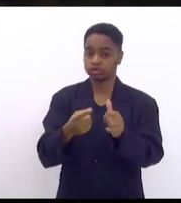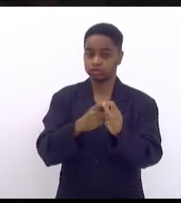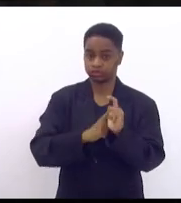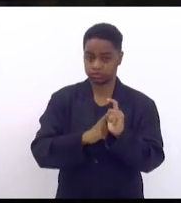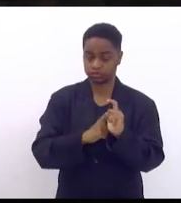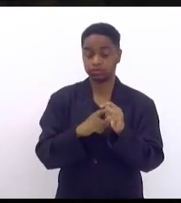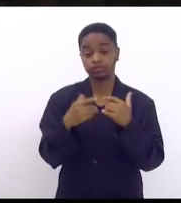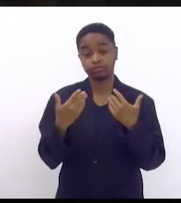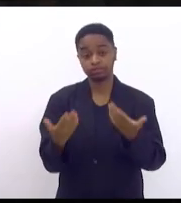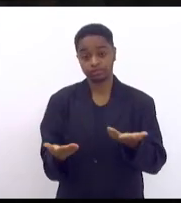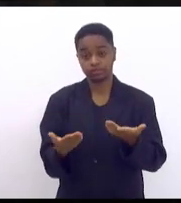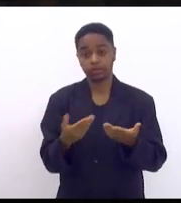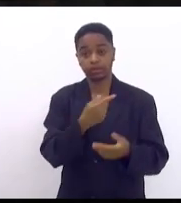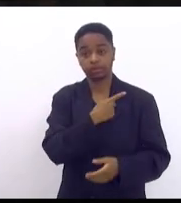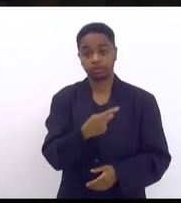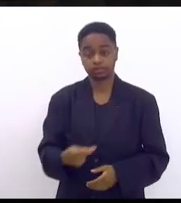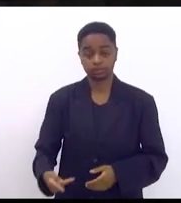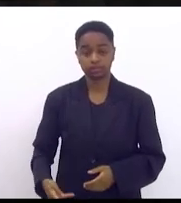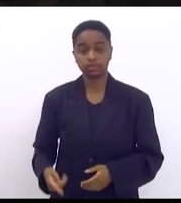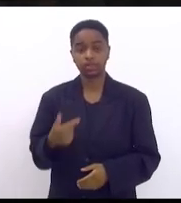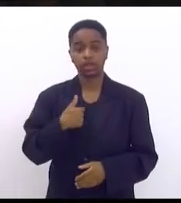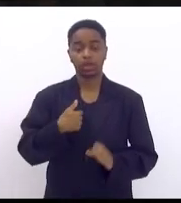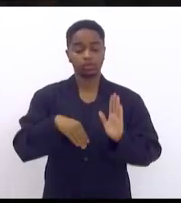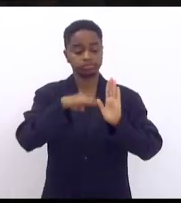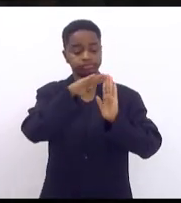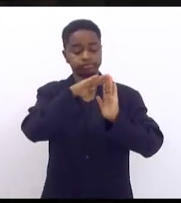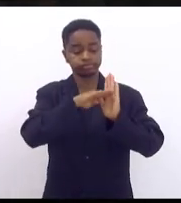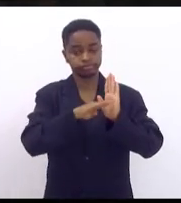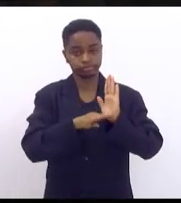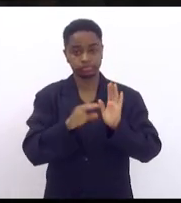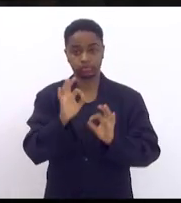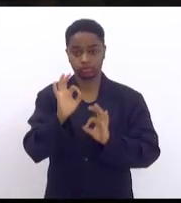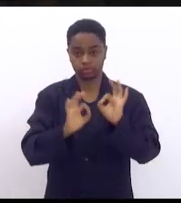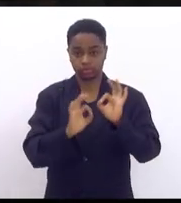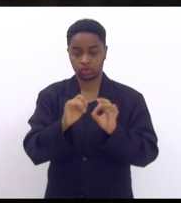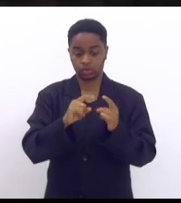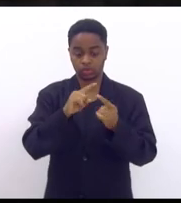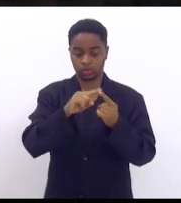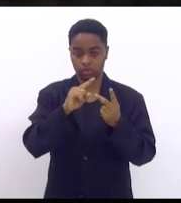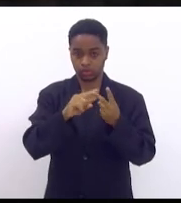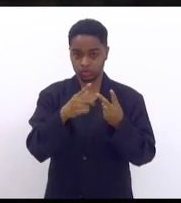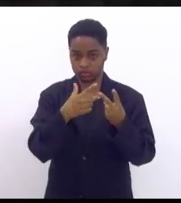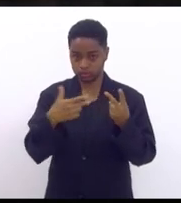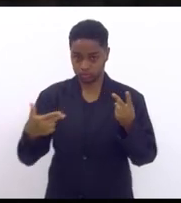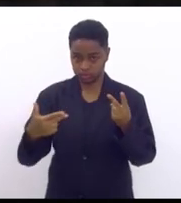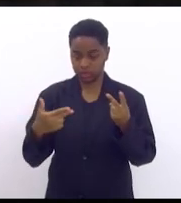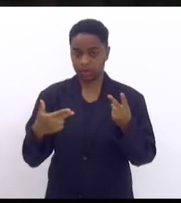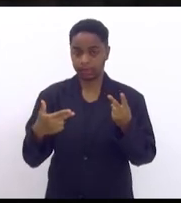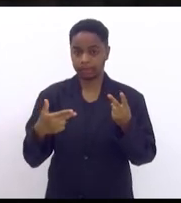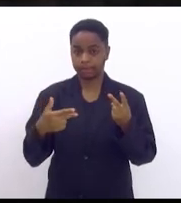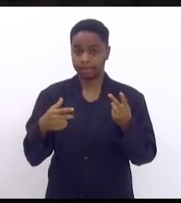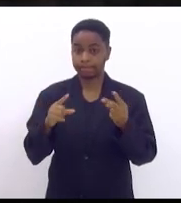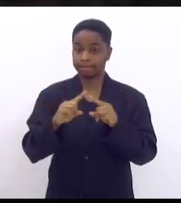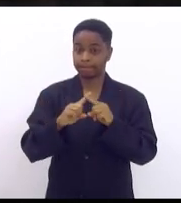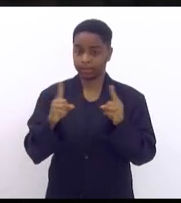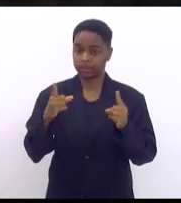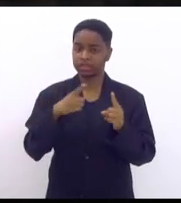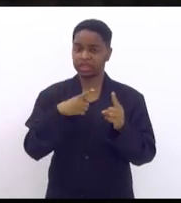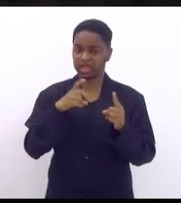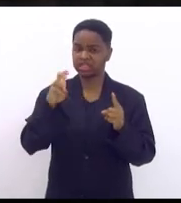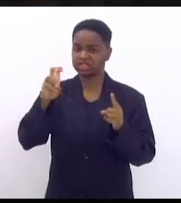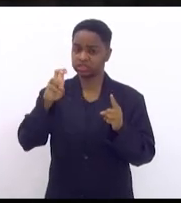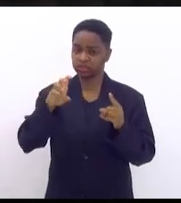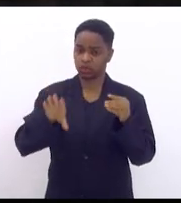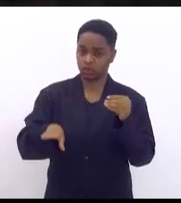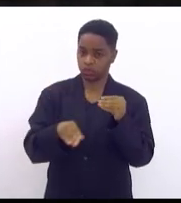presidente, enumerei duas questões, mas teria outras